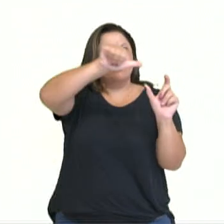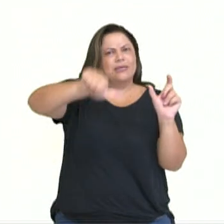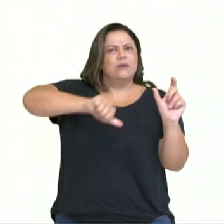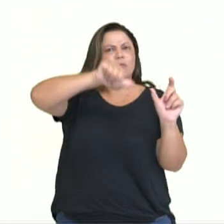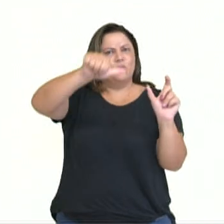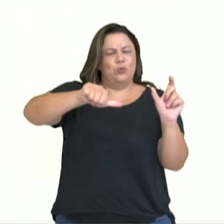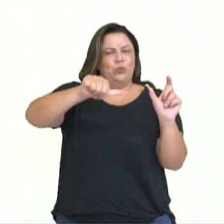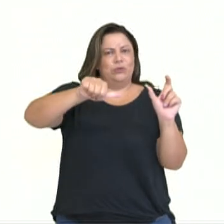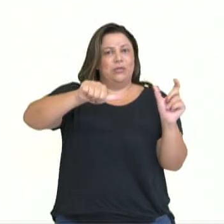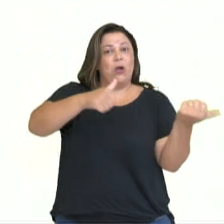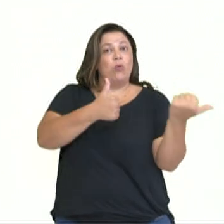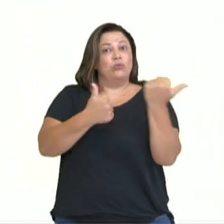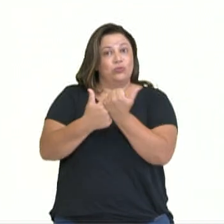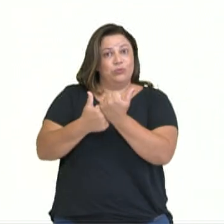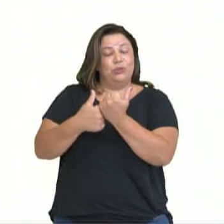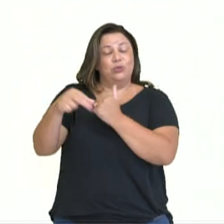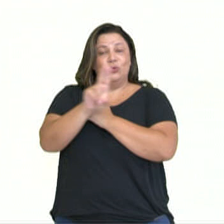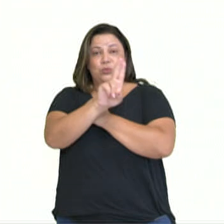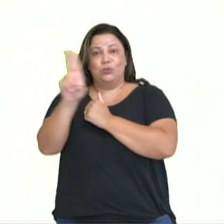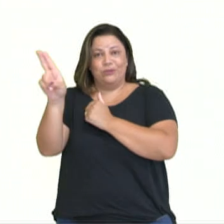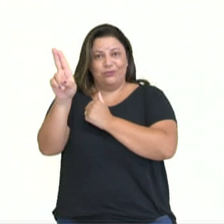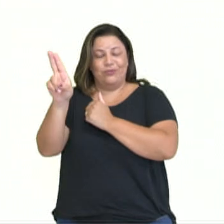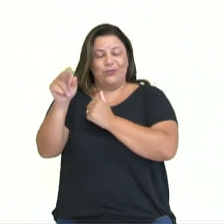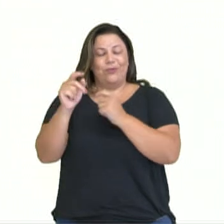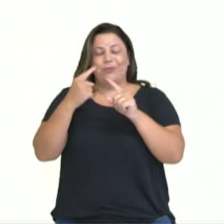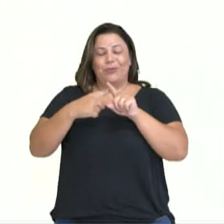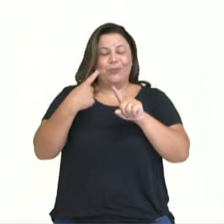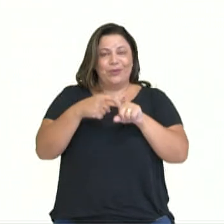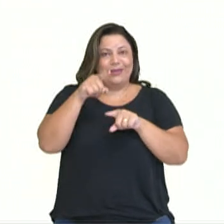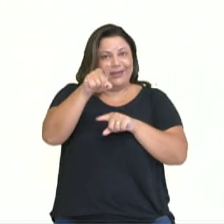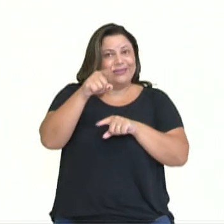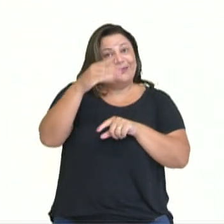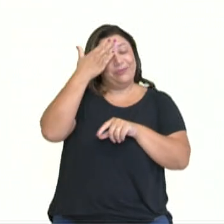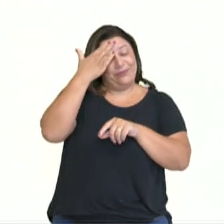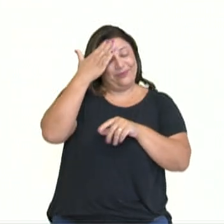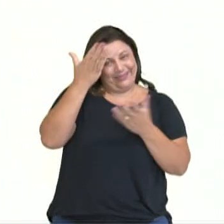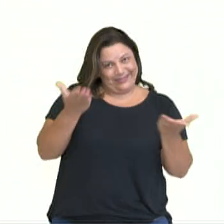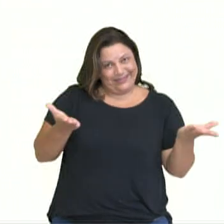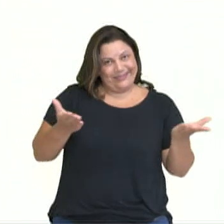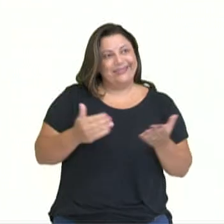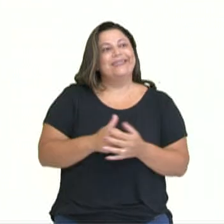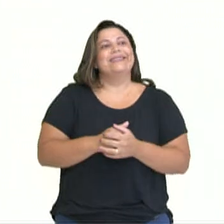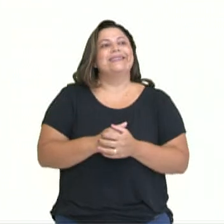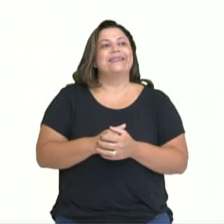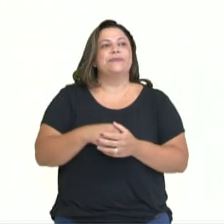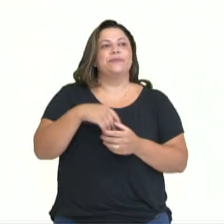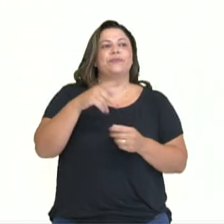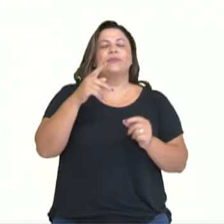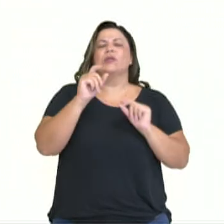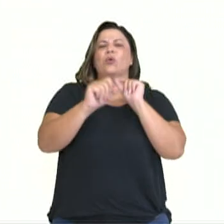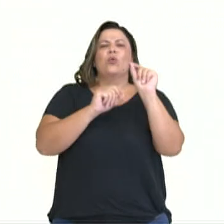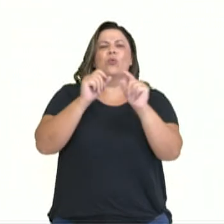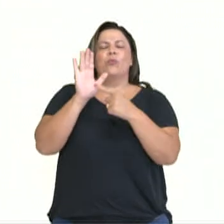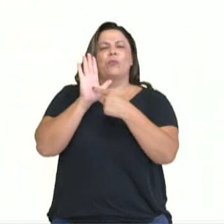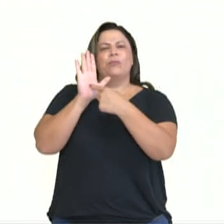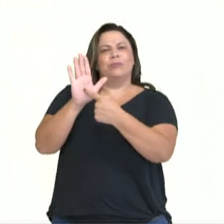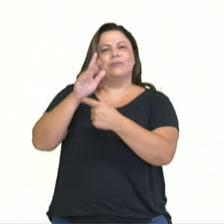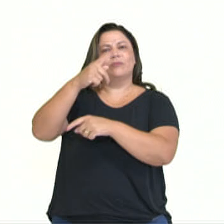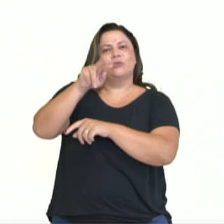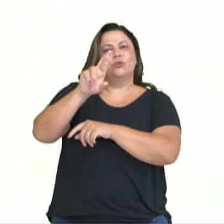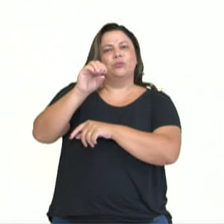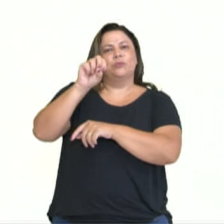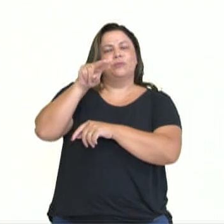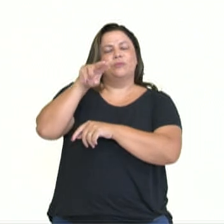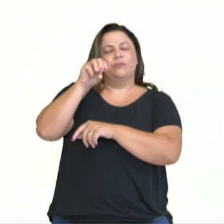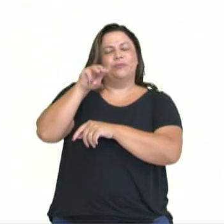ou substitui o nome, tá? Então eu quero saber de vocês o seguinte agora, ó. O pronome em destaque, no último verso do